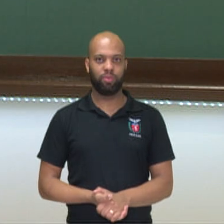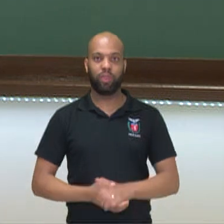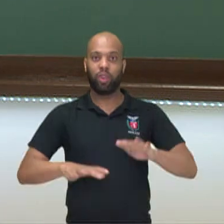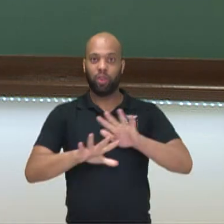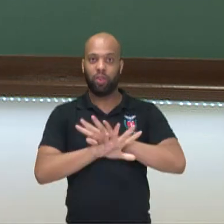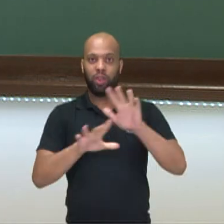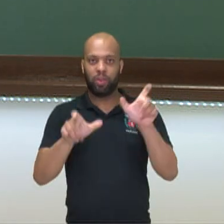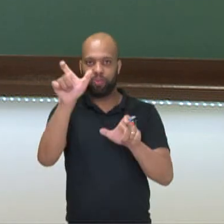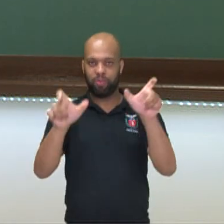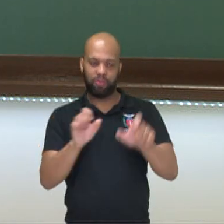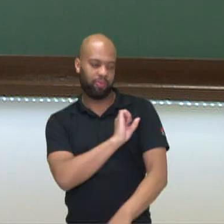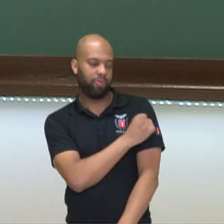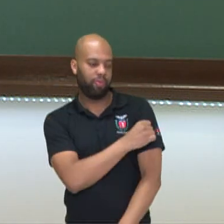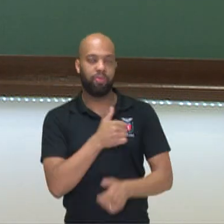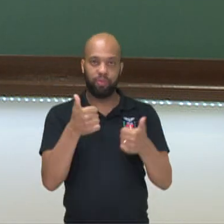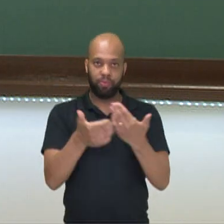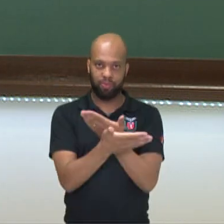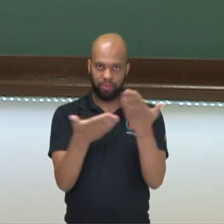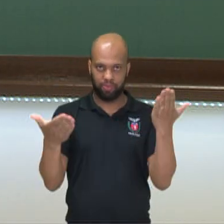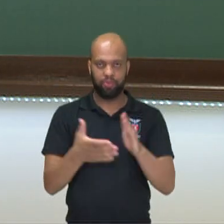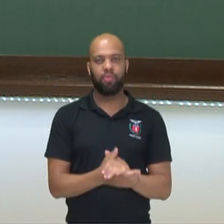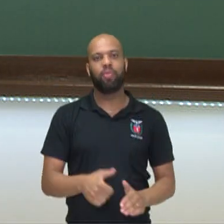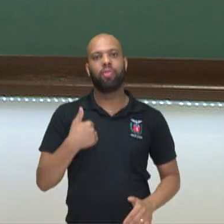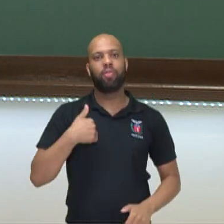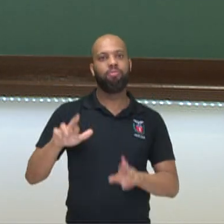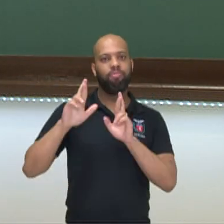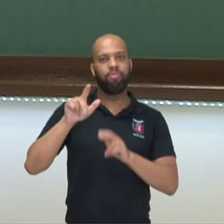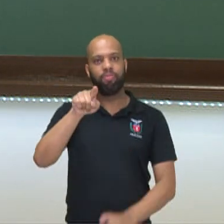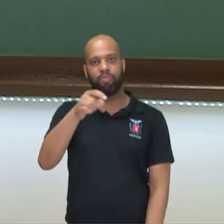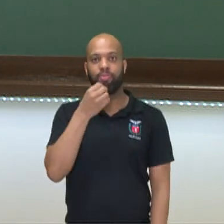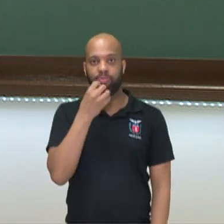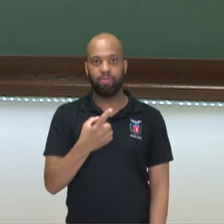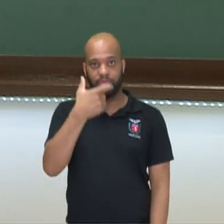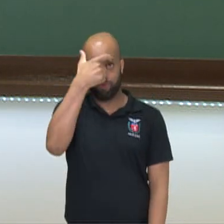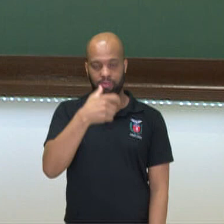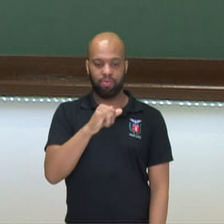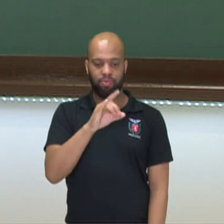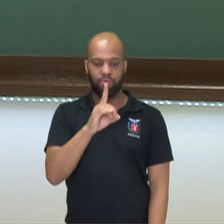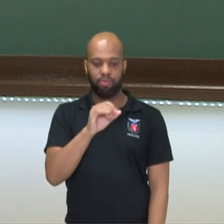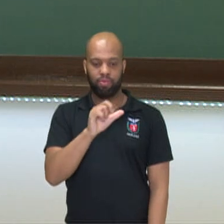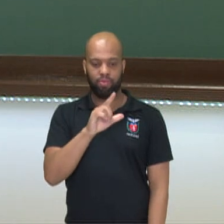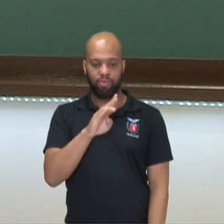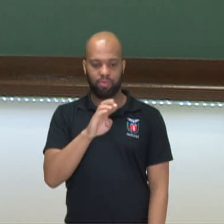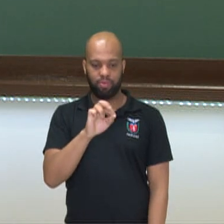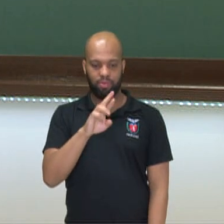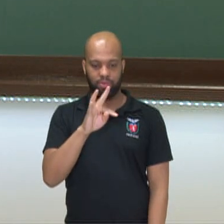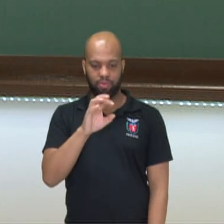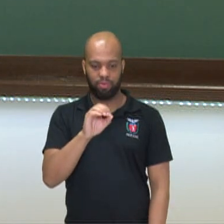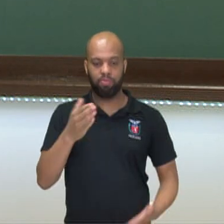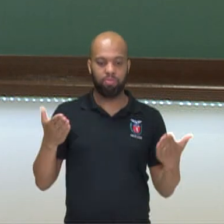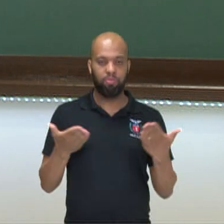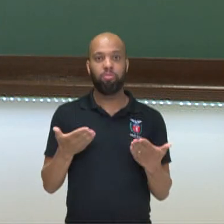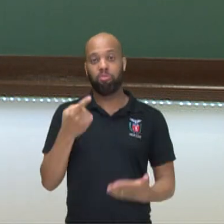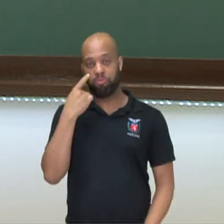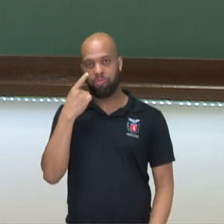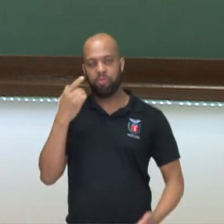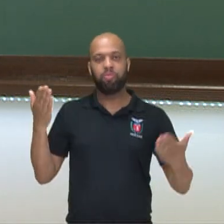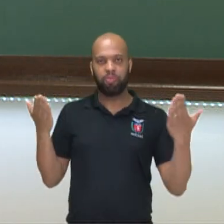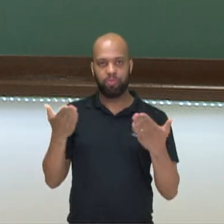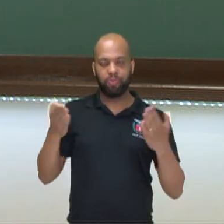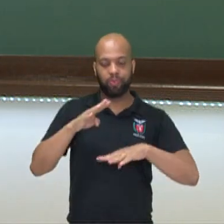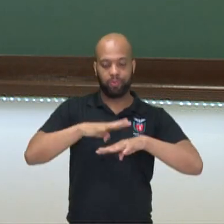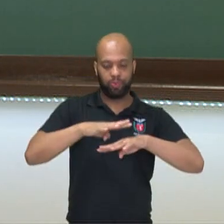E aí, pessoal do oitavo ano, tudo bem com vocês? Espero que estejam todos bem. Aqui é o professor Hidalberto e vamos ver o que a gente tem na nossa aula de matemática